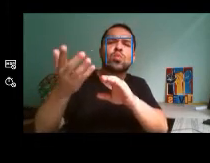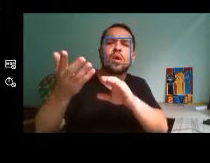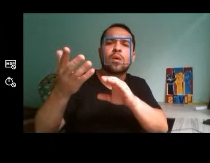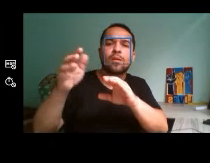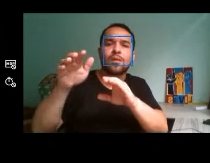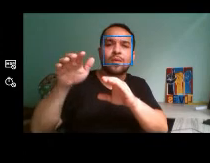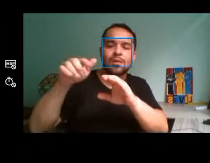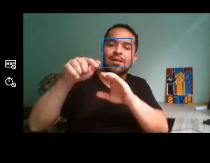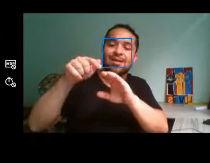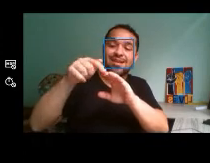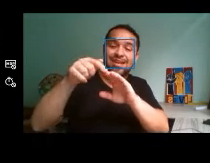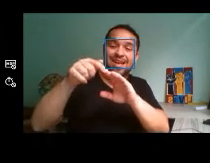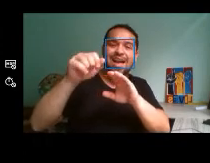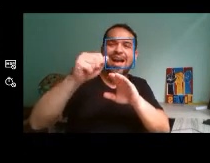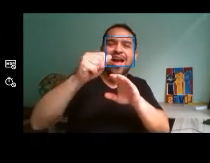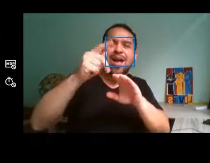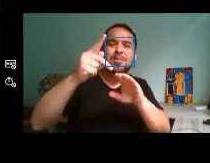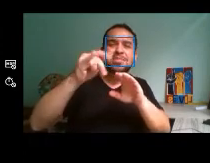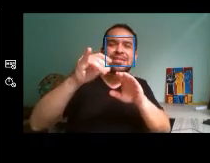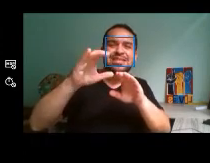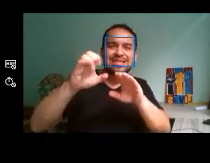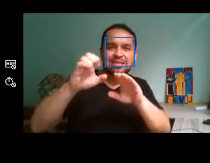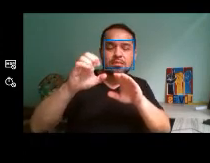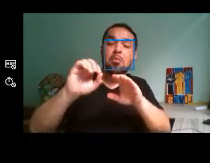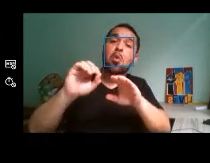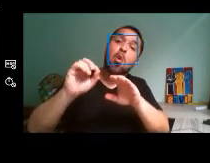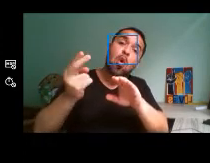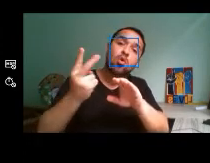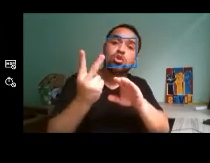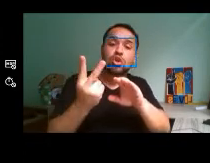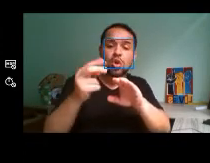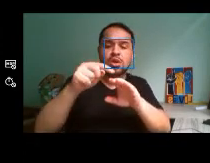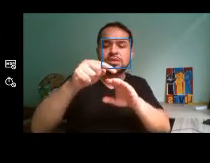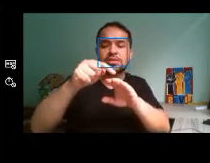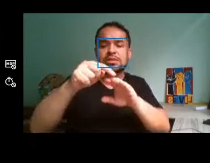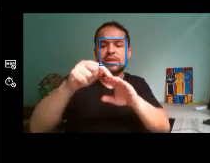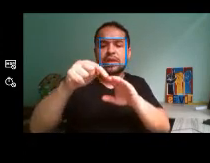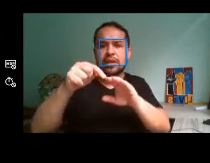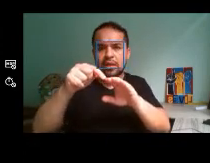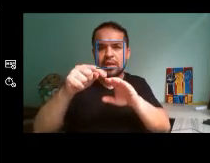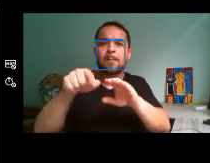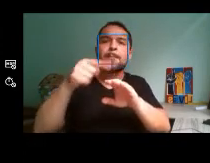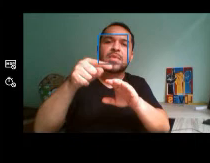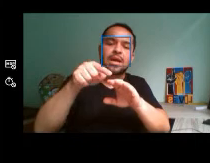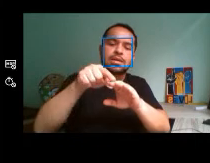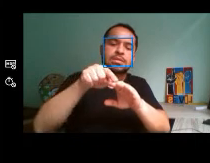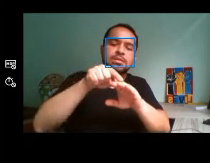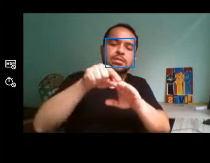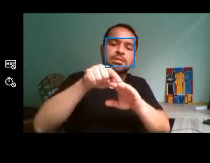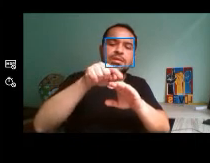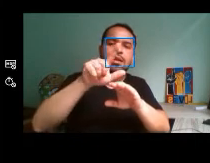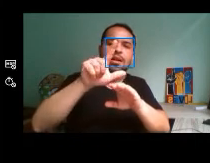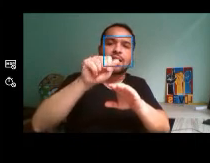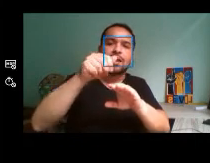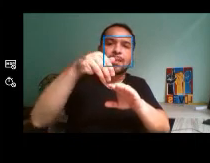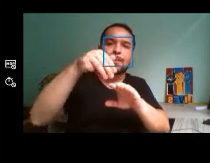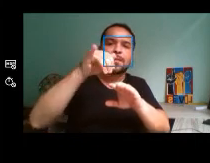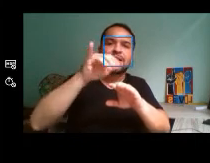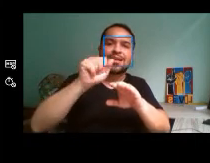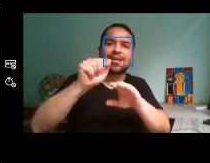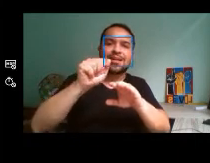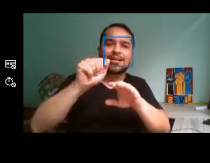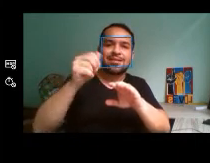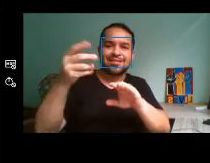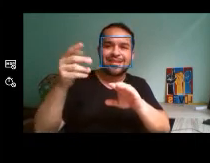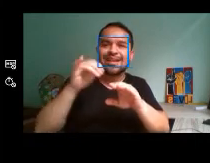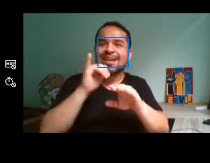o ápice, a ponta da língua, ou é a ponta mais a lâmina? Tem duas partes tocando, ou é só